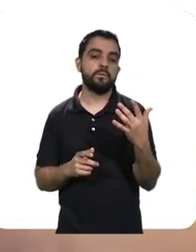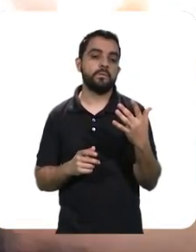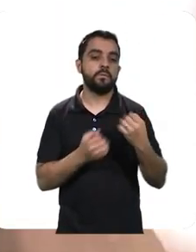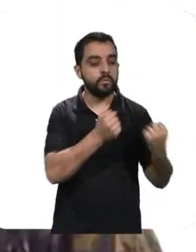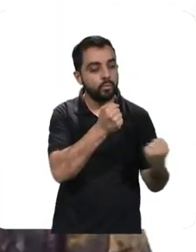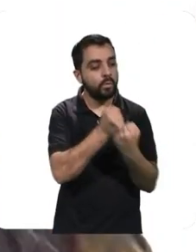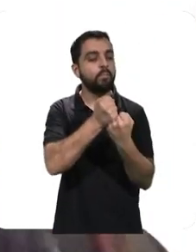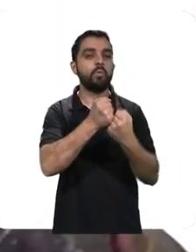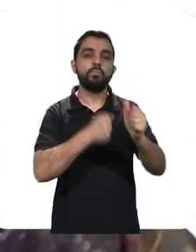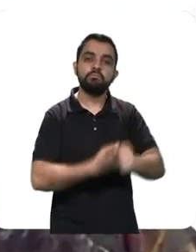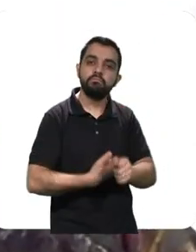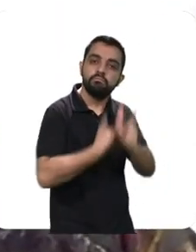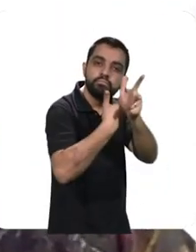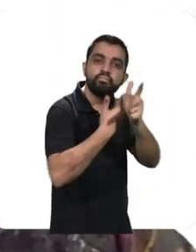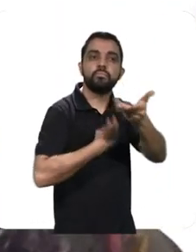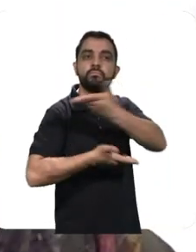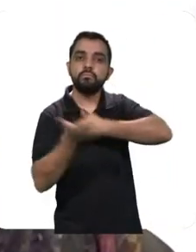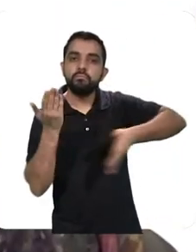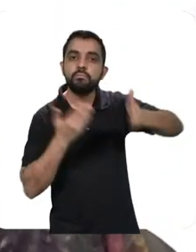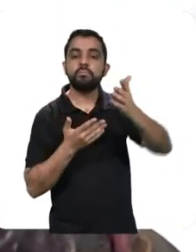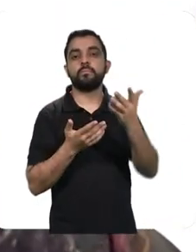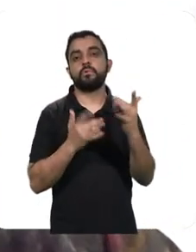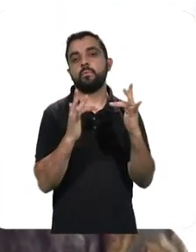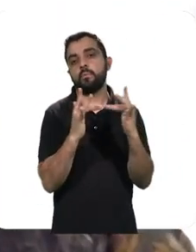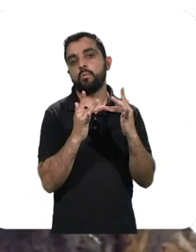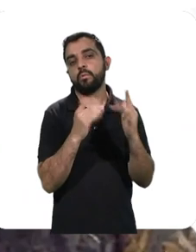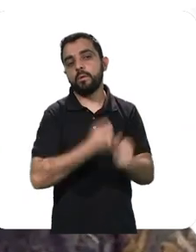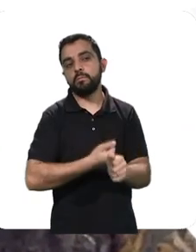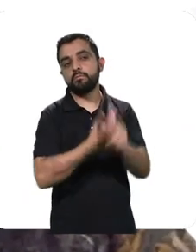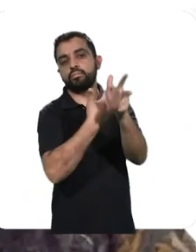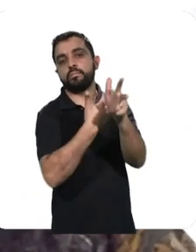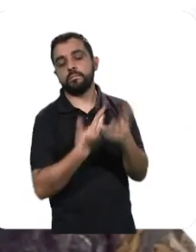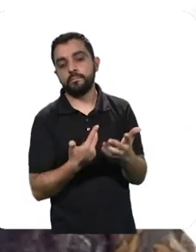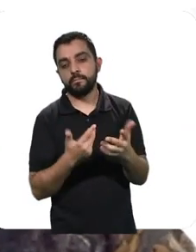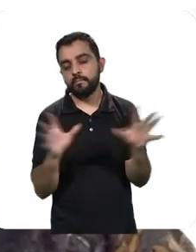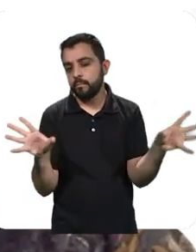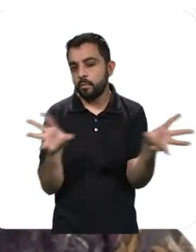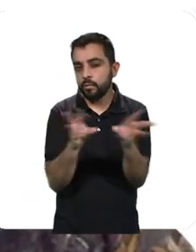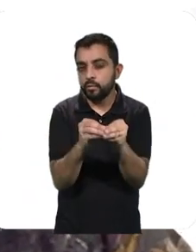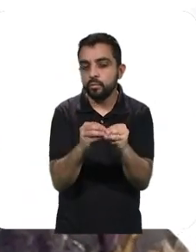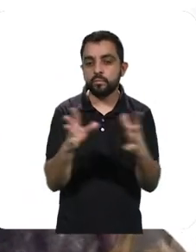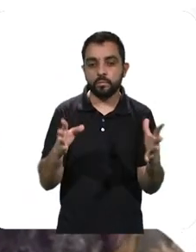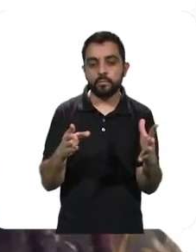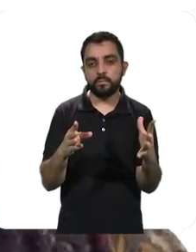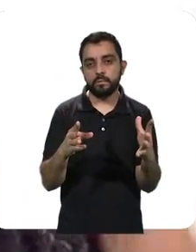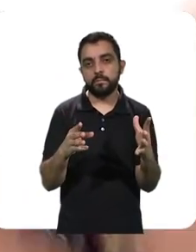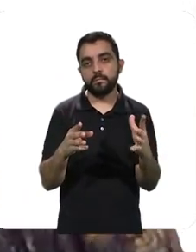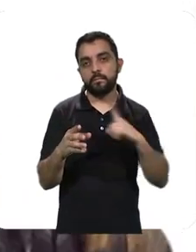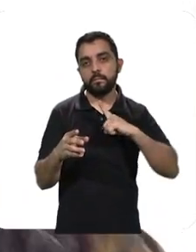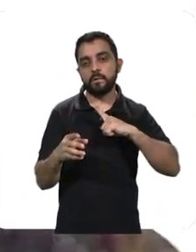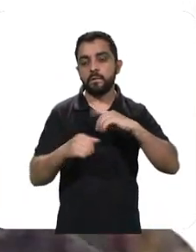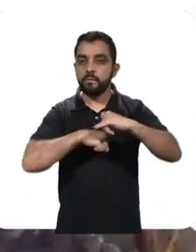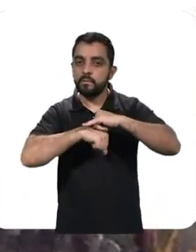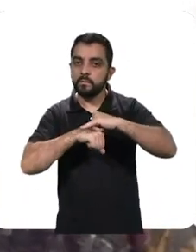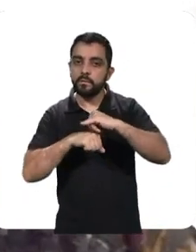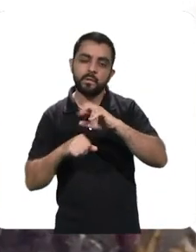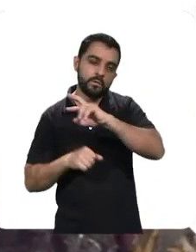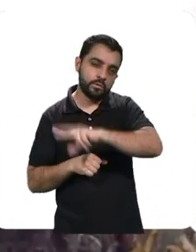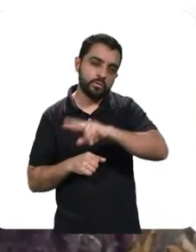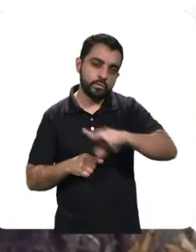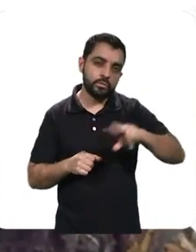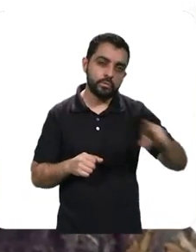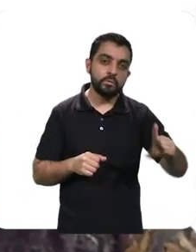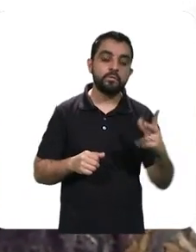importantíssimo o apoio virtual. Então, eu acho que, em resumo, são essas três linhas de